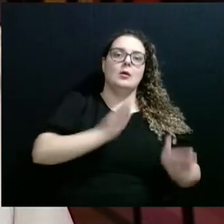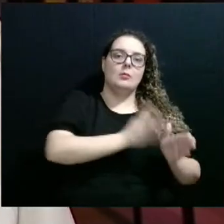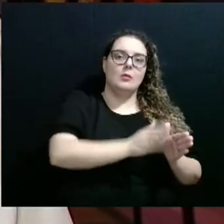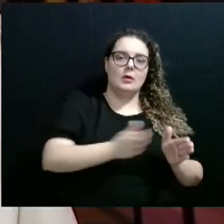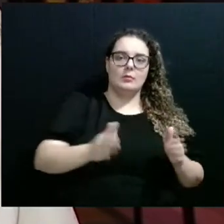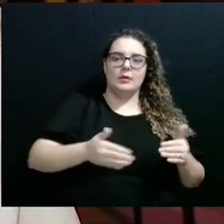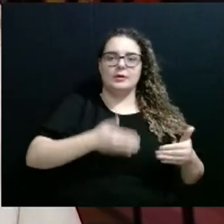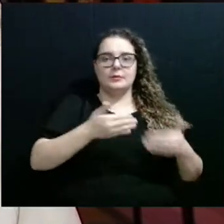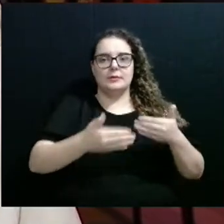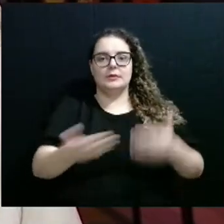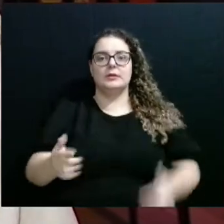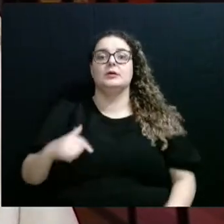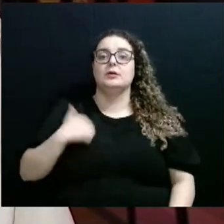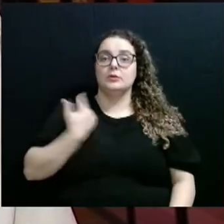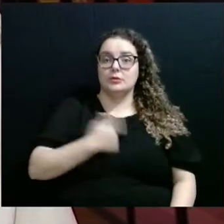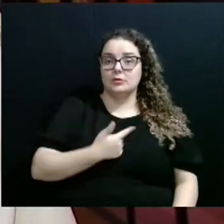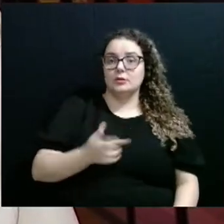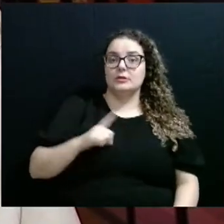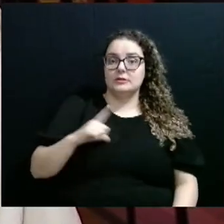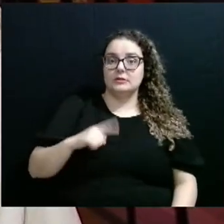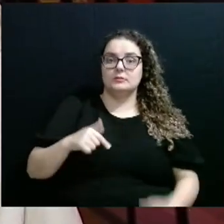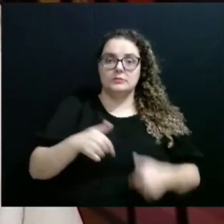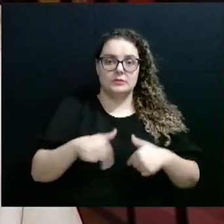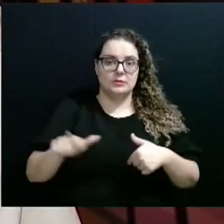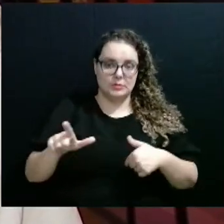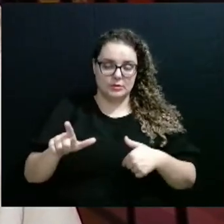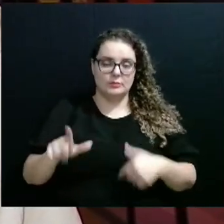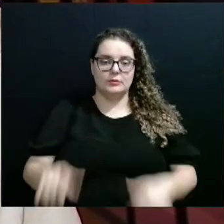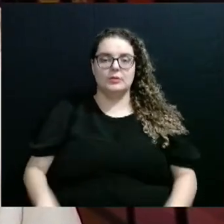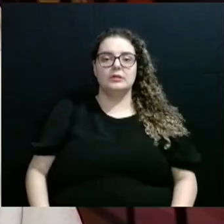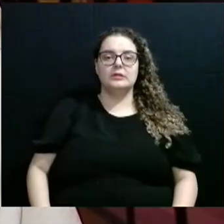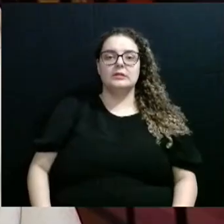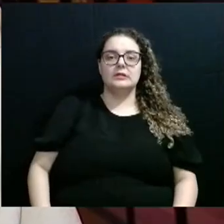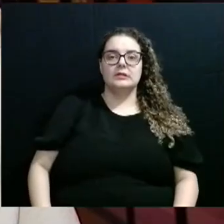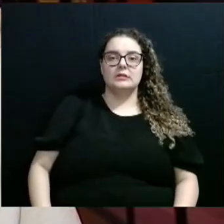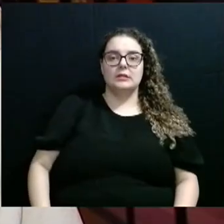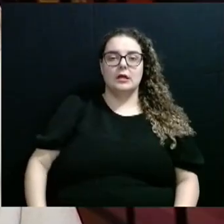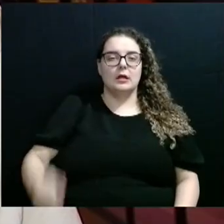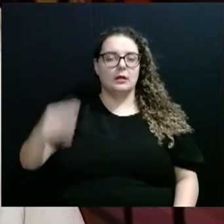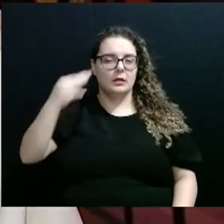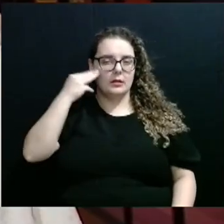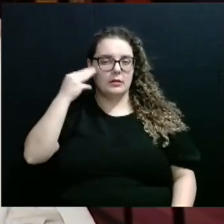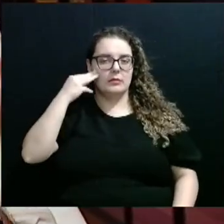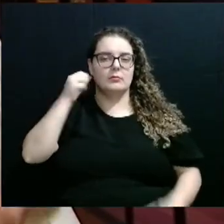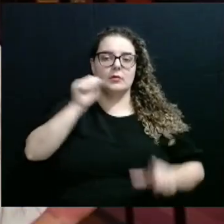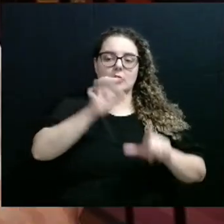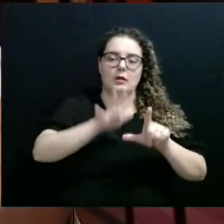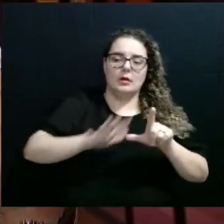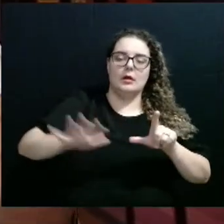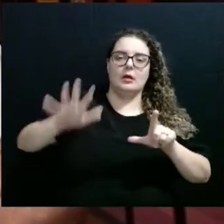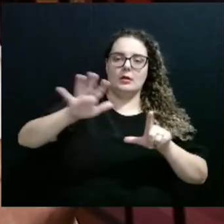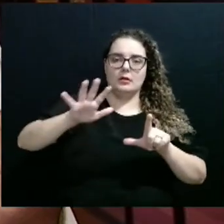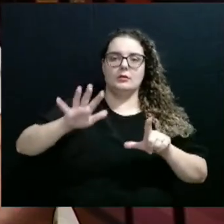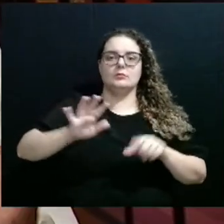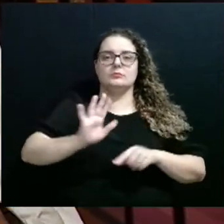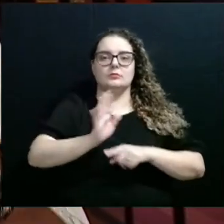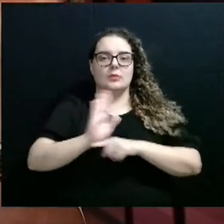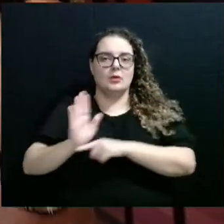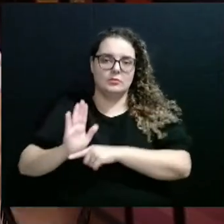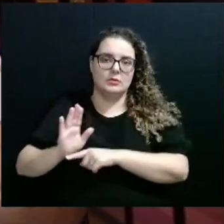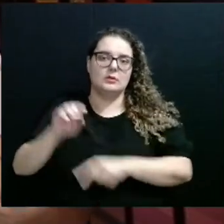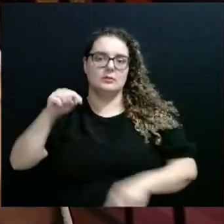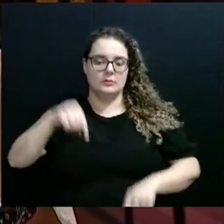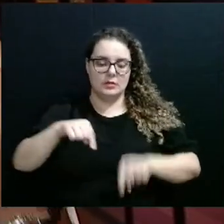temos aqui no MIS muito da memória audiovisual da cidade. Nessa sala que nós estamos